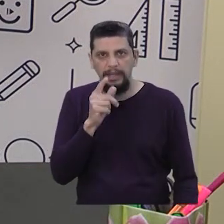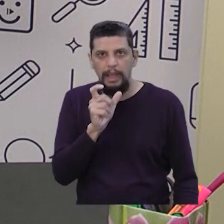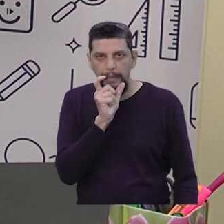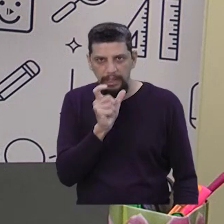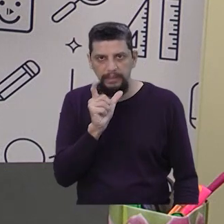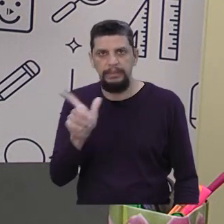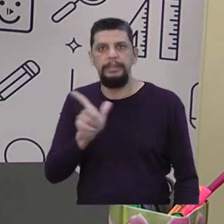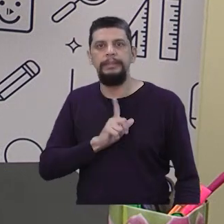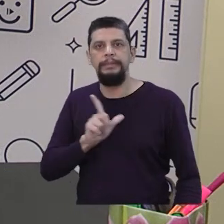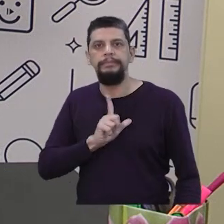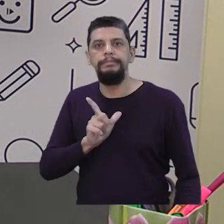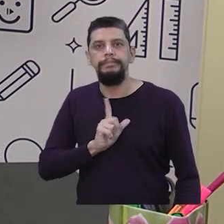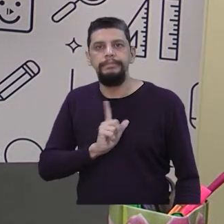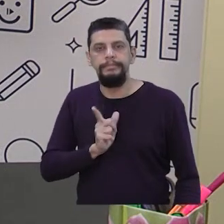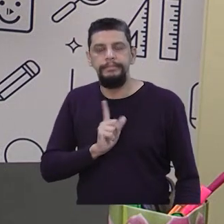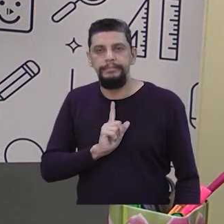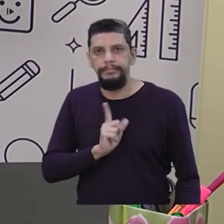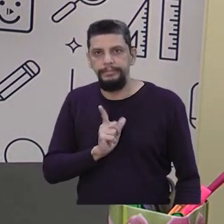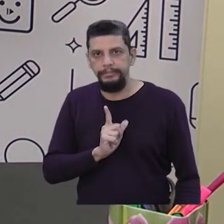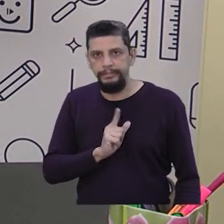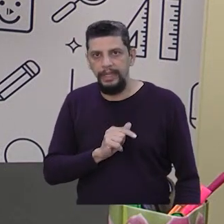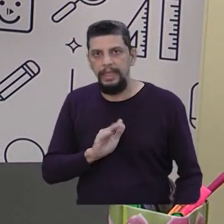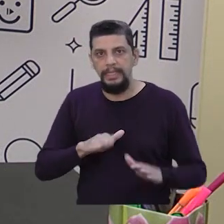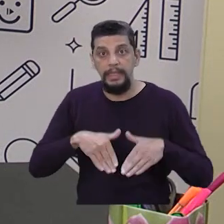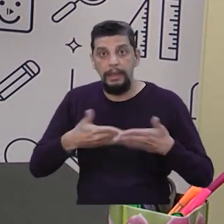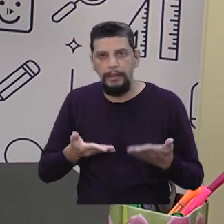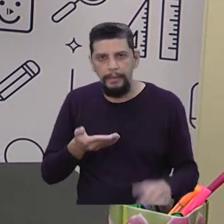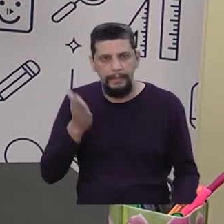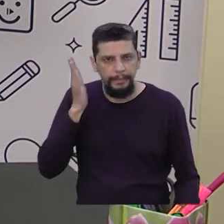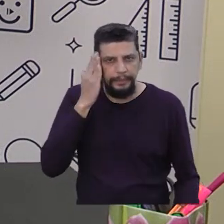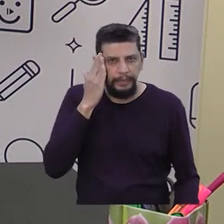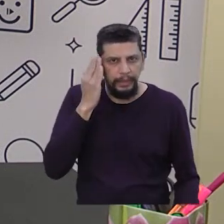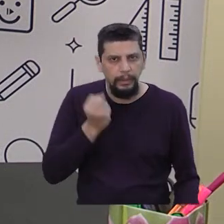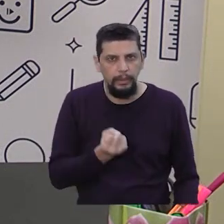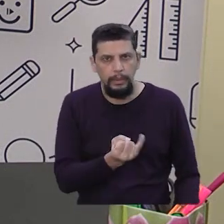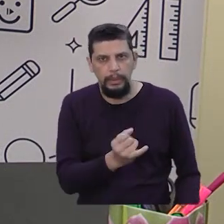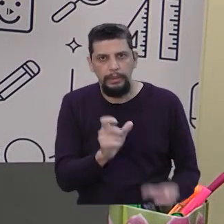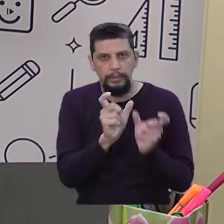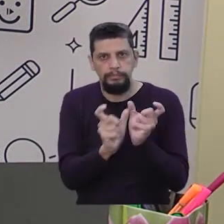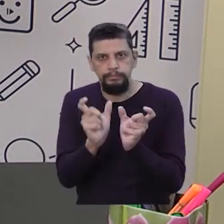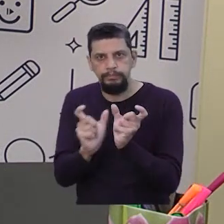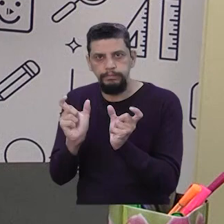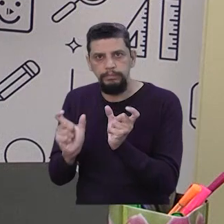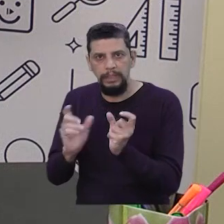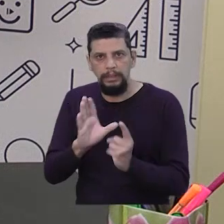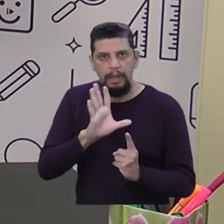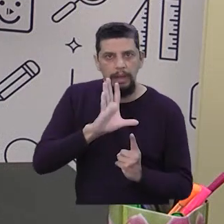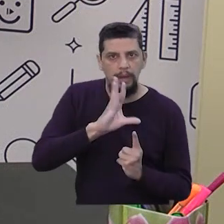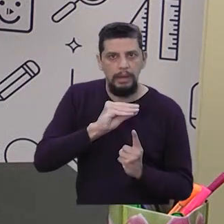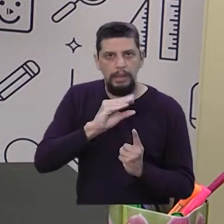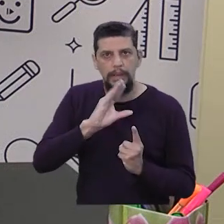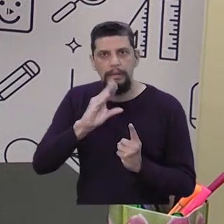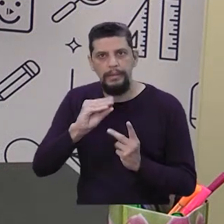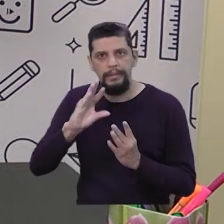que esta palavra tem? Então, para nós sabermos quantas sílabas, é quantas vezes nós abrimos a boca.